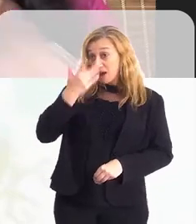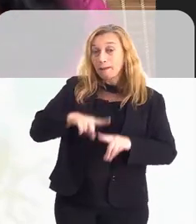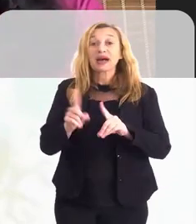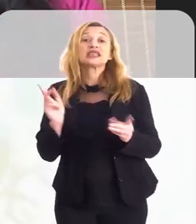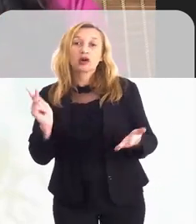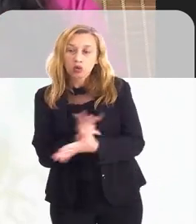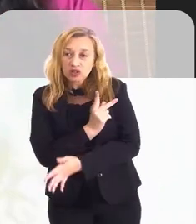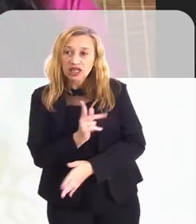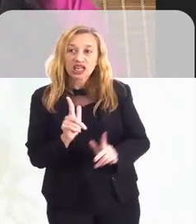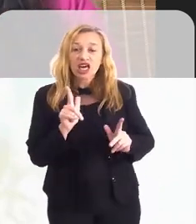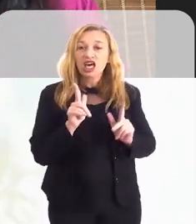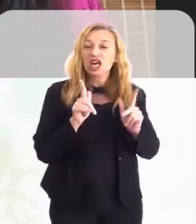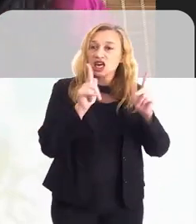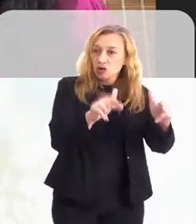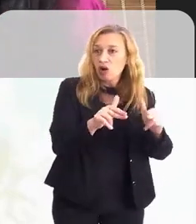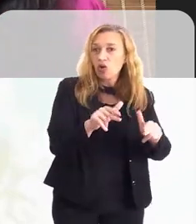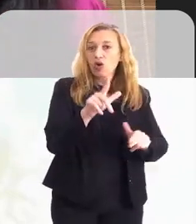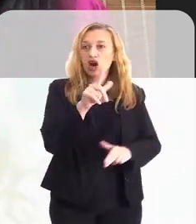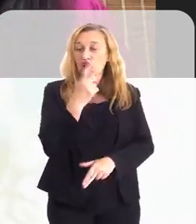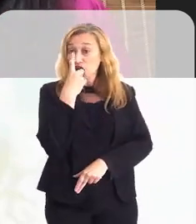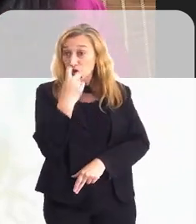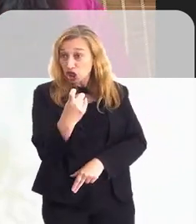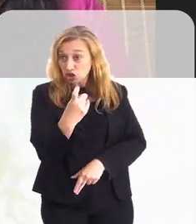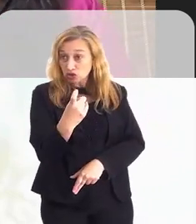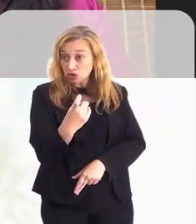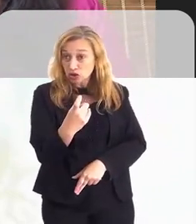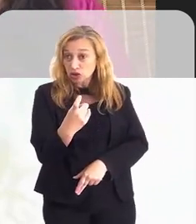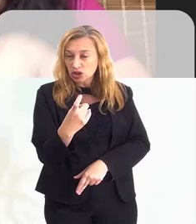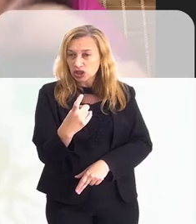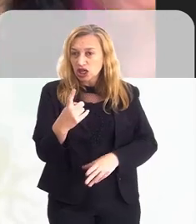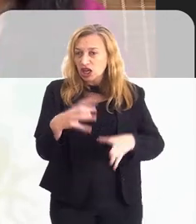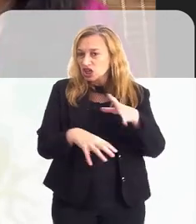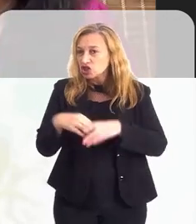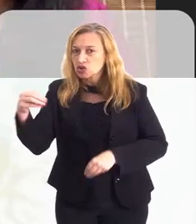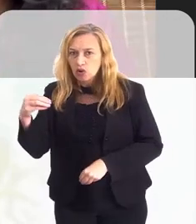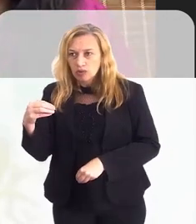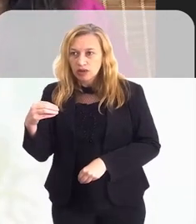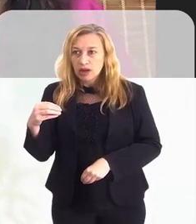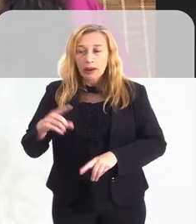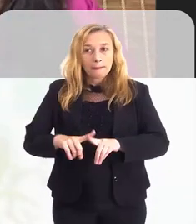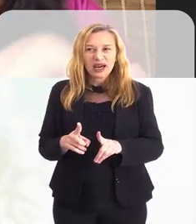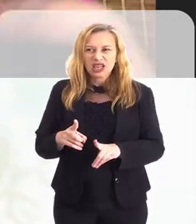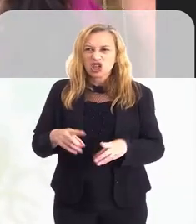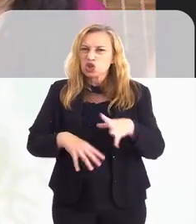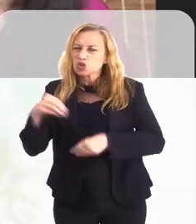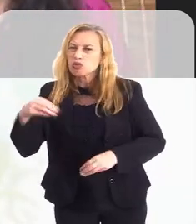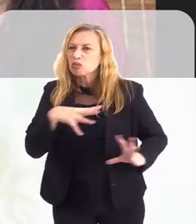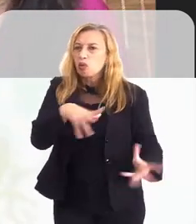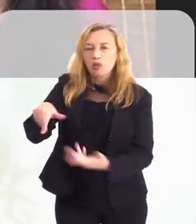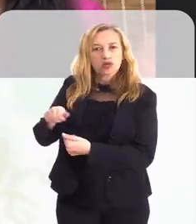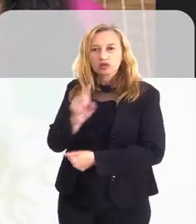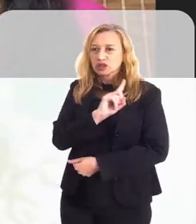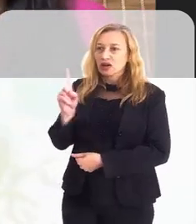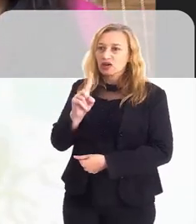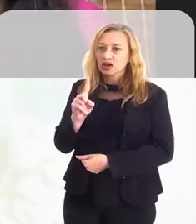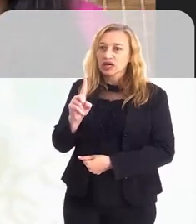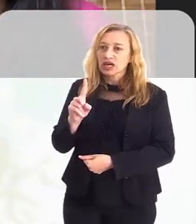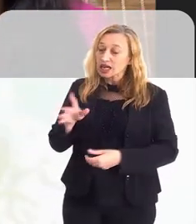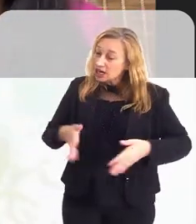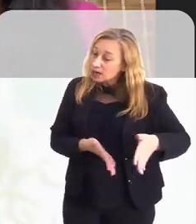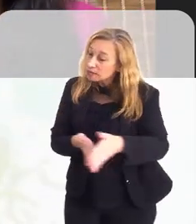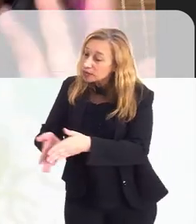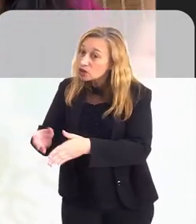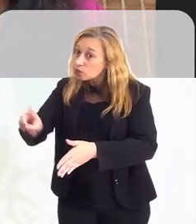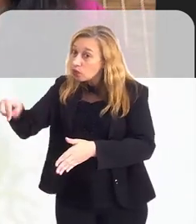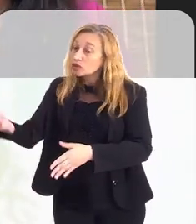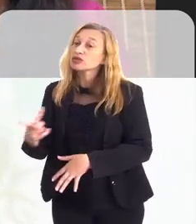vendo, mas acontece. É igual o lixo, eu costumo dizer isso. O lixo, ele some da nossa frente, mas ele não some do mundo, ele vai para algum lugar,